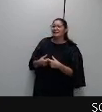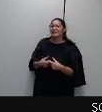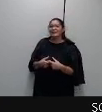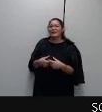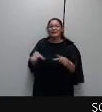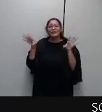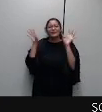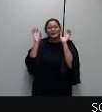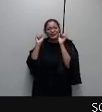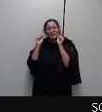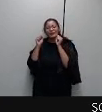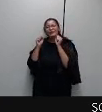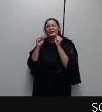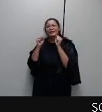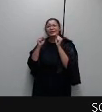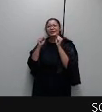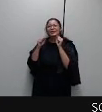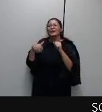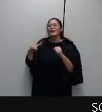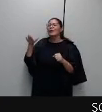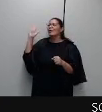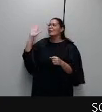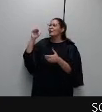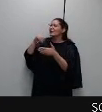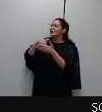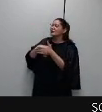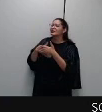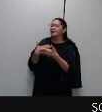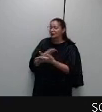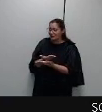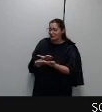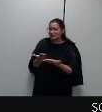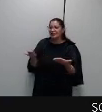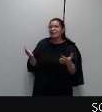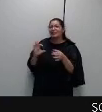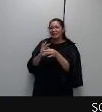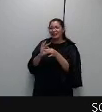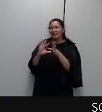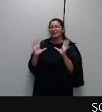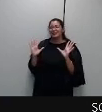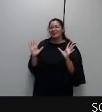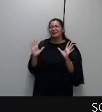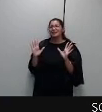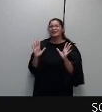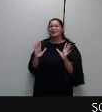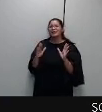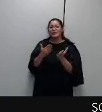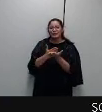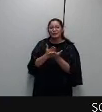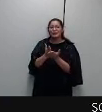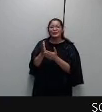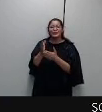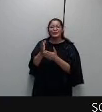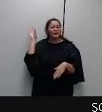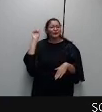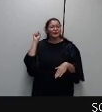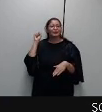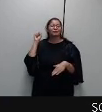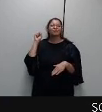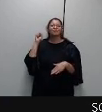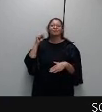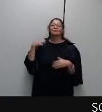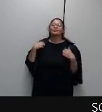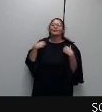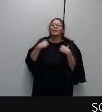o meu bota está disponibilizado perfeito Então vamos lá na sequência houve o ministro